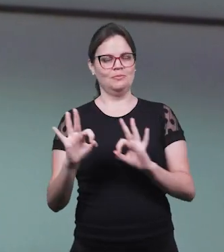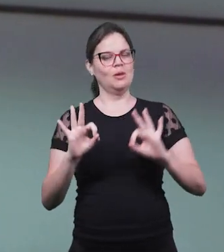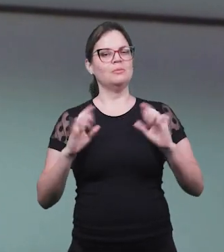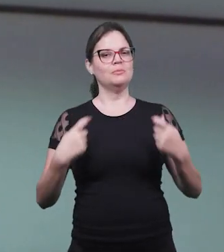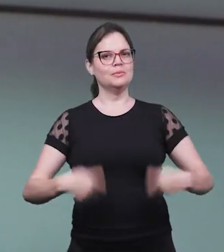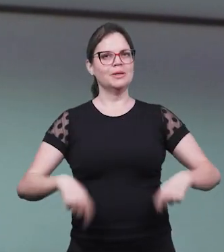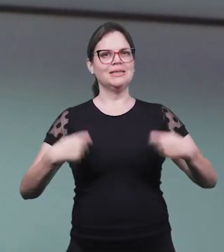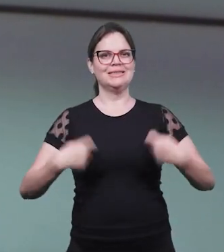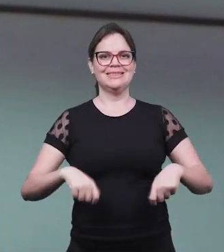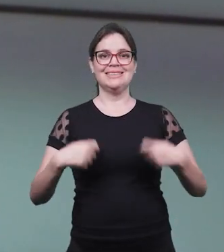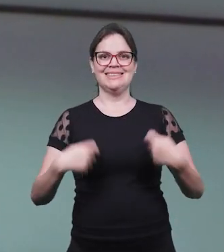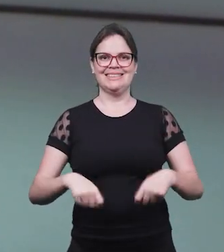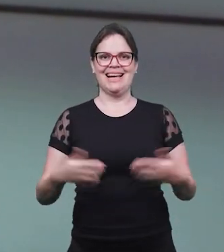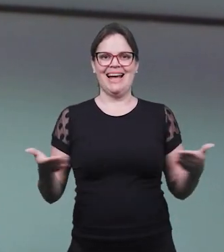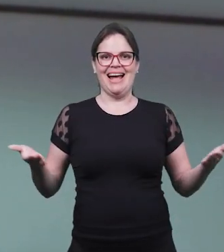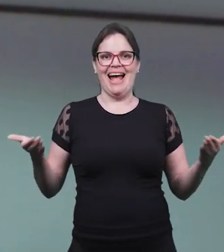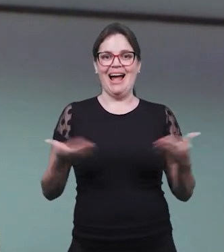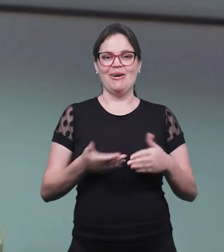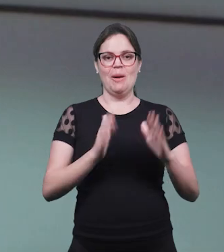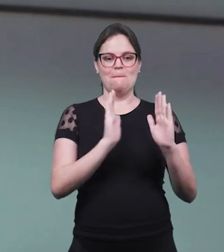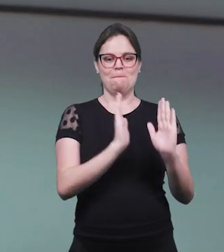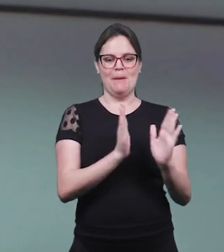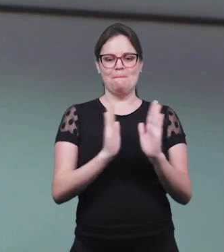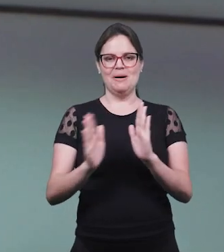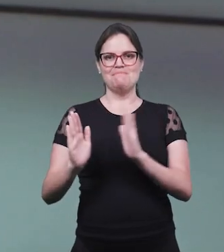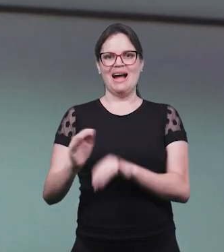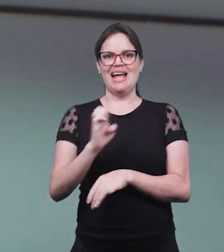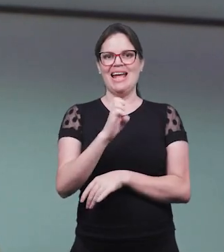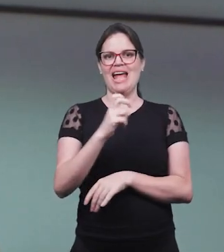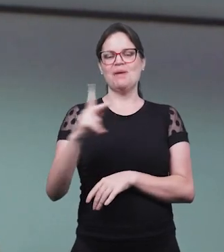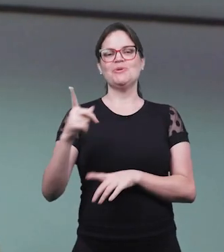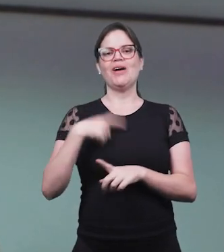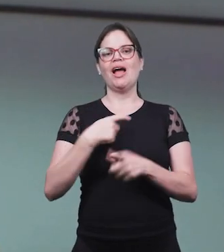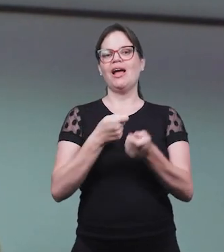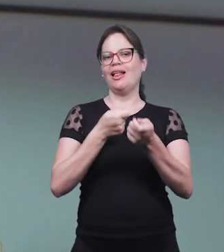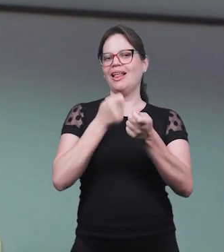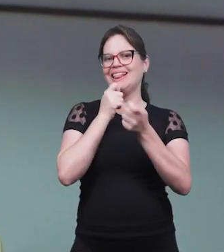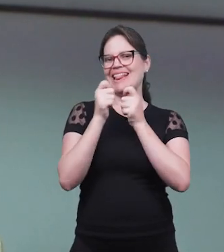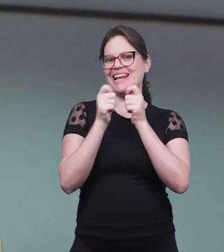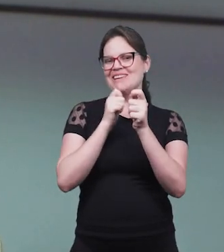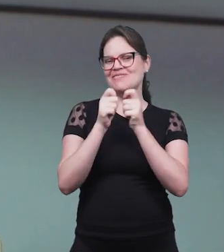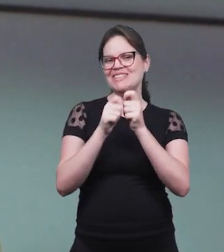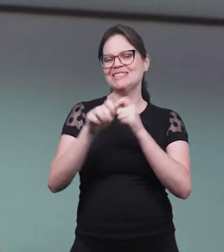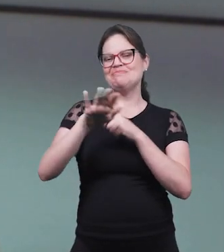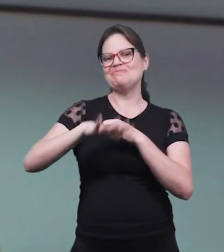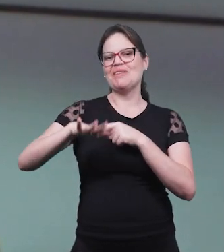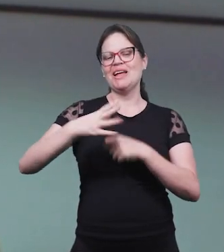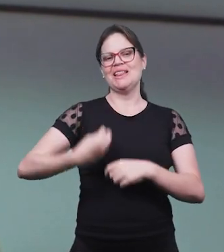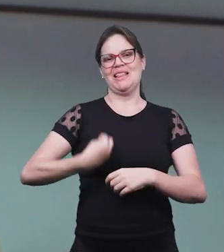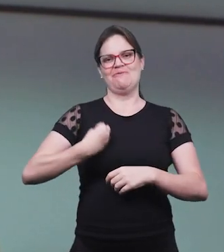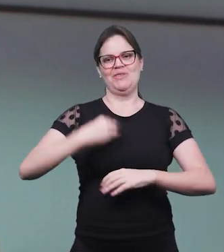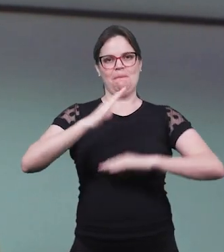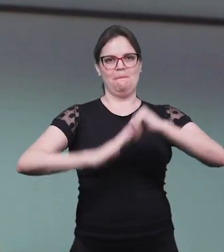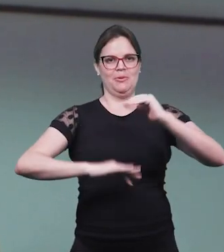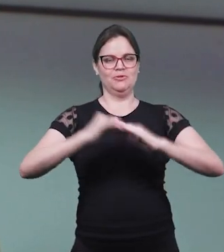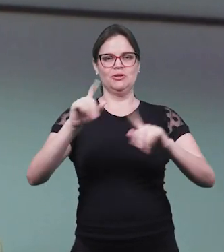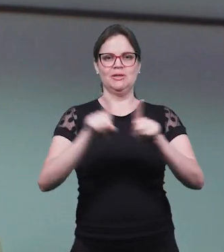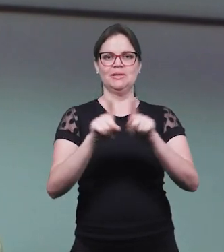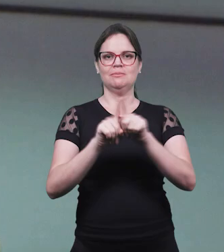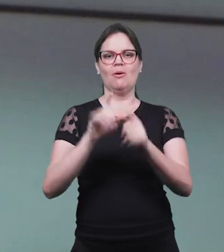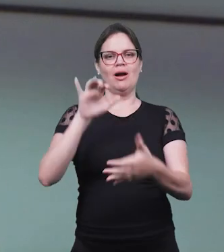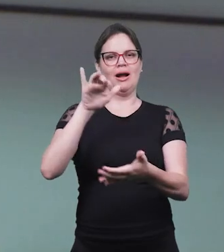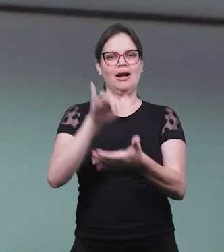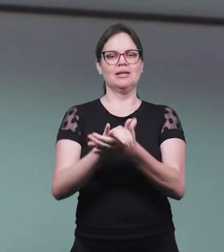precisa conhecer essa nova sequência de episódios que tratam da vida profissional e da constituição da família,